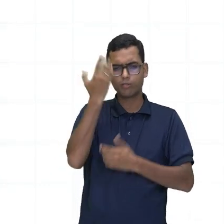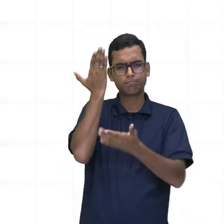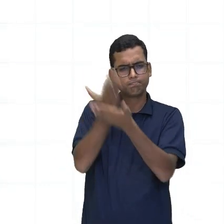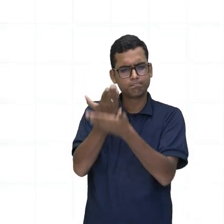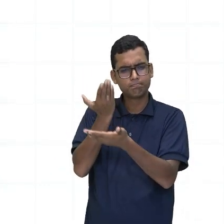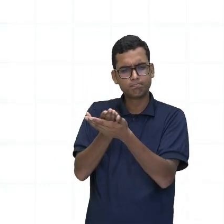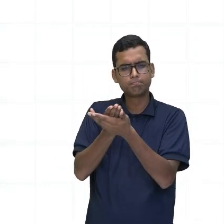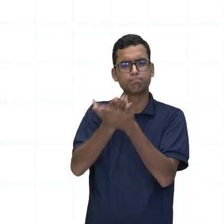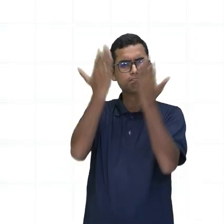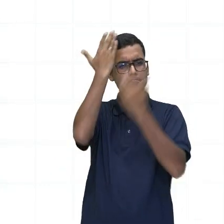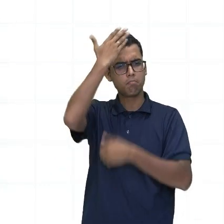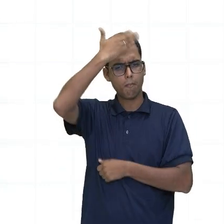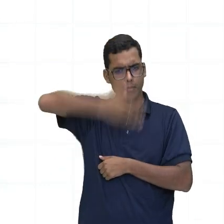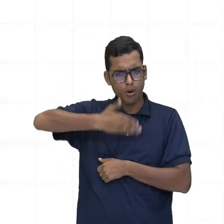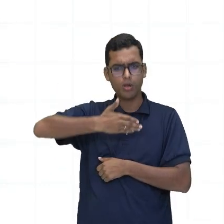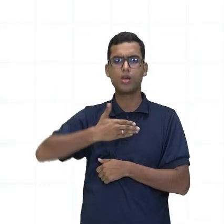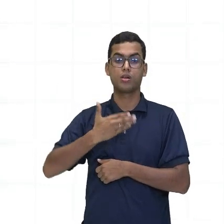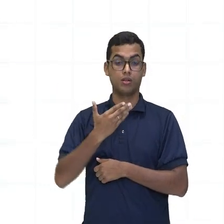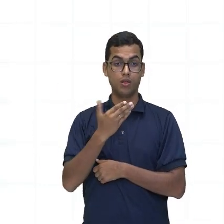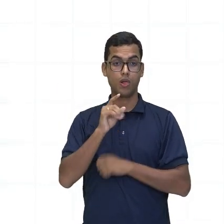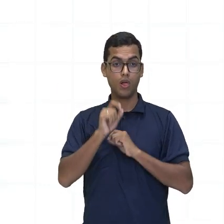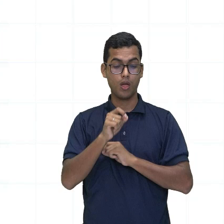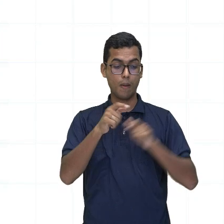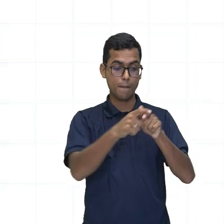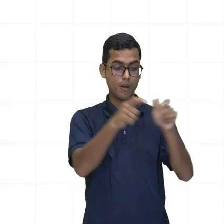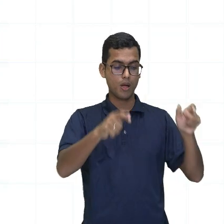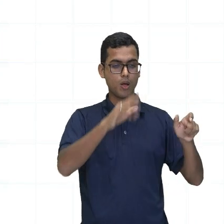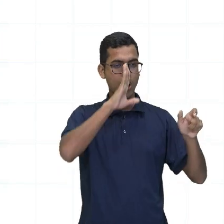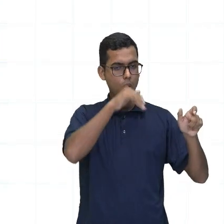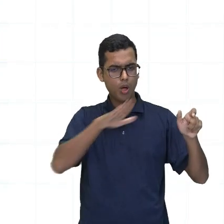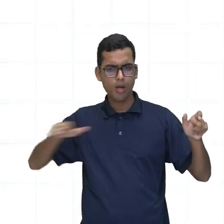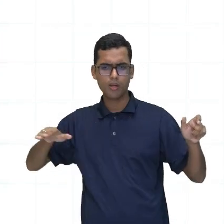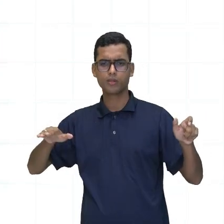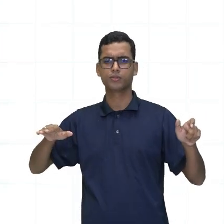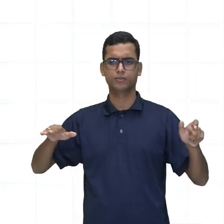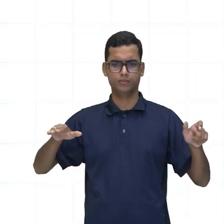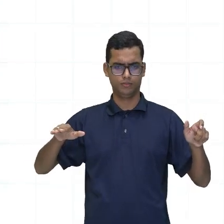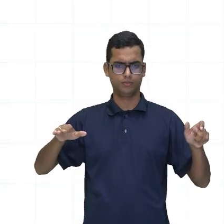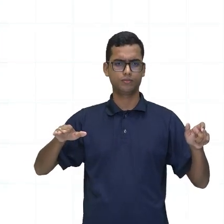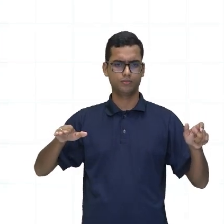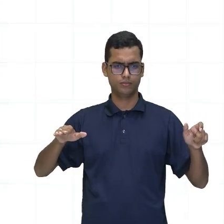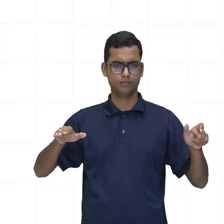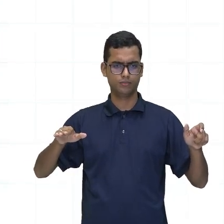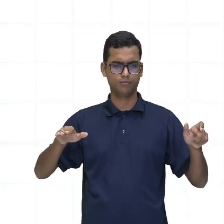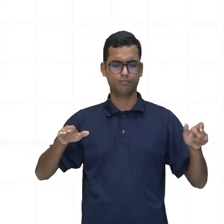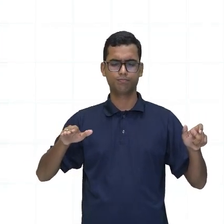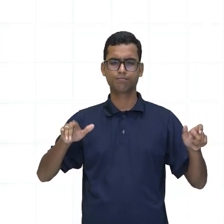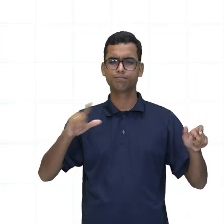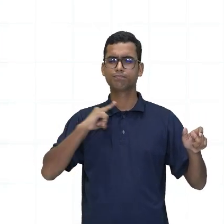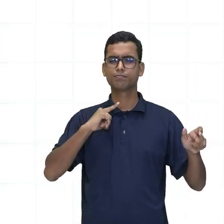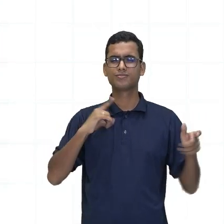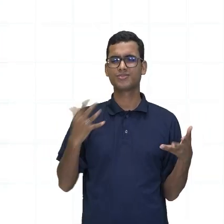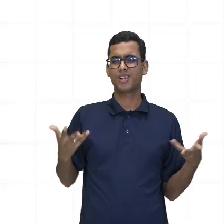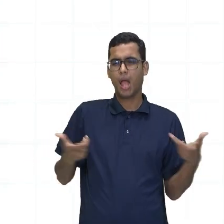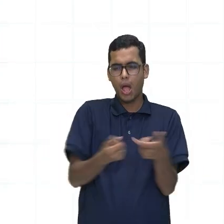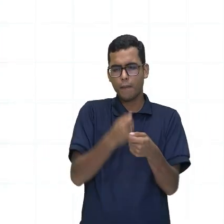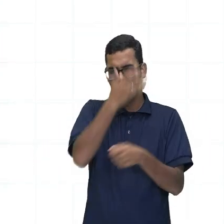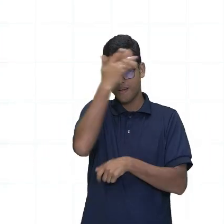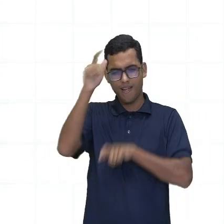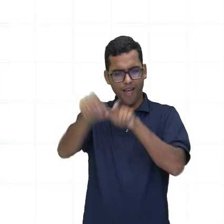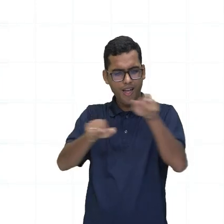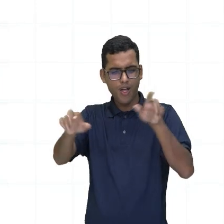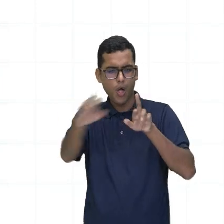certo, apontam que as crianças, principalmente as crianças, né, elas estão perdendo essa habilidade interpessoal de